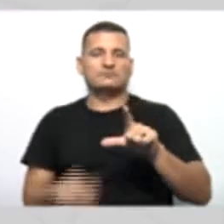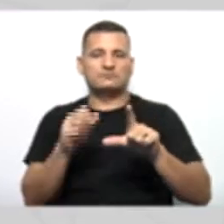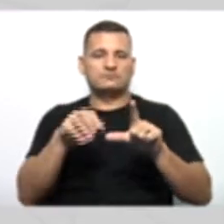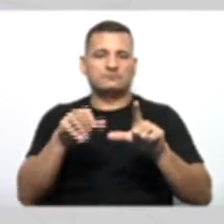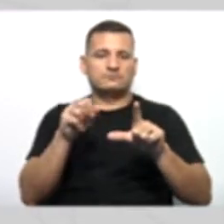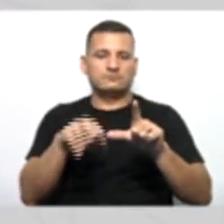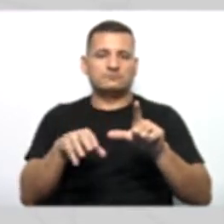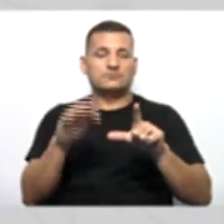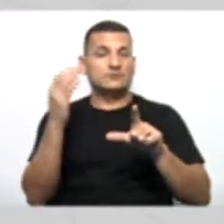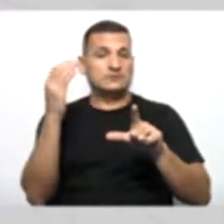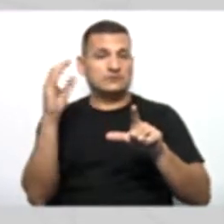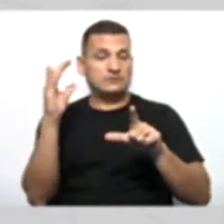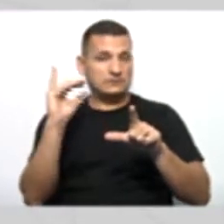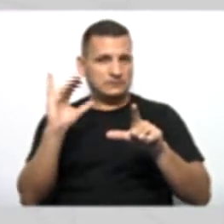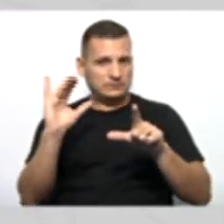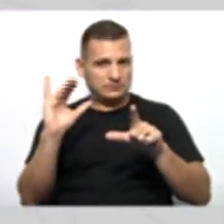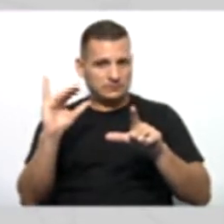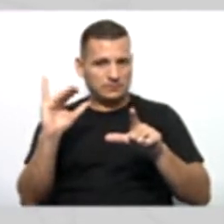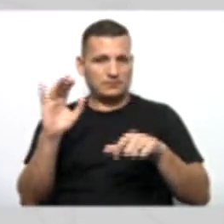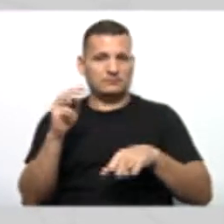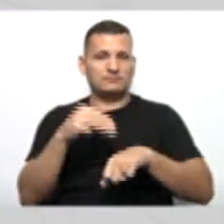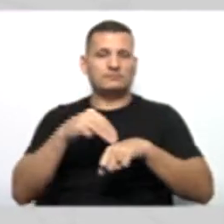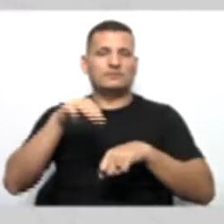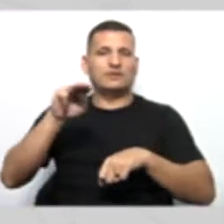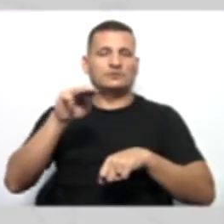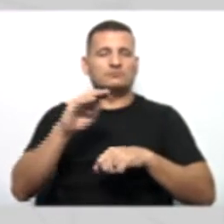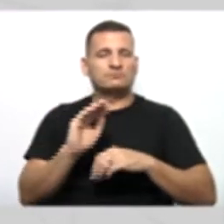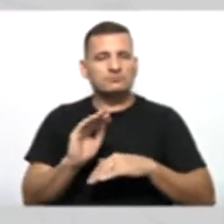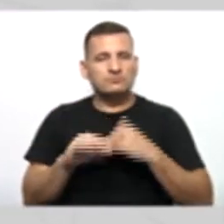ciências sociais e mestre em desenvolvimento regional.